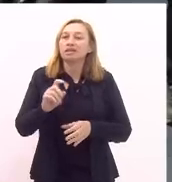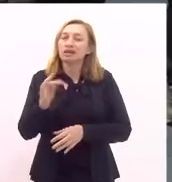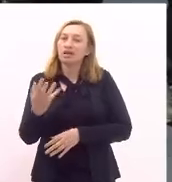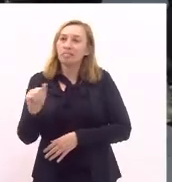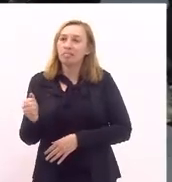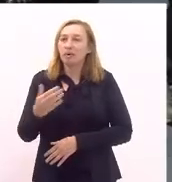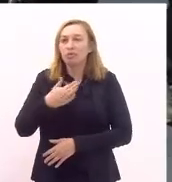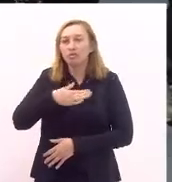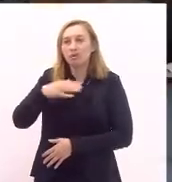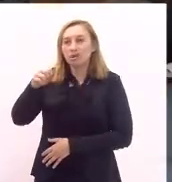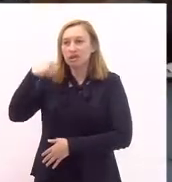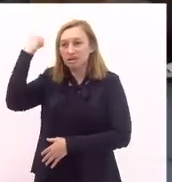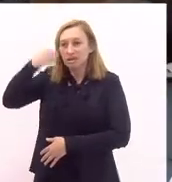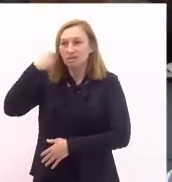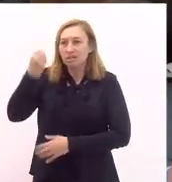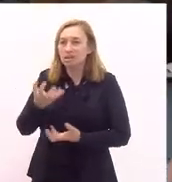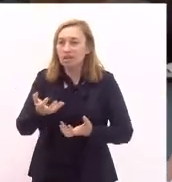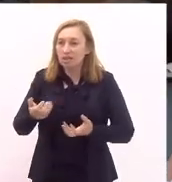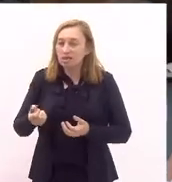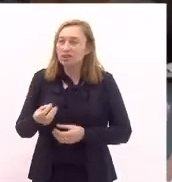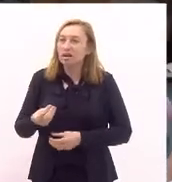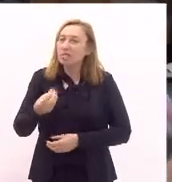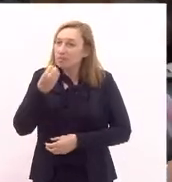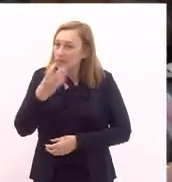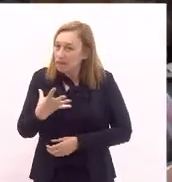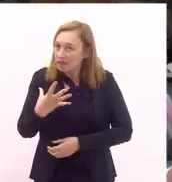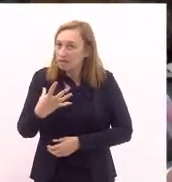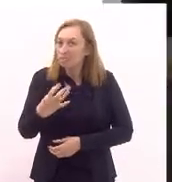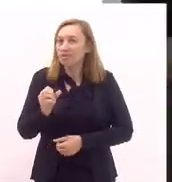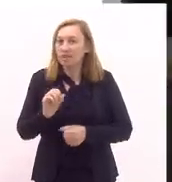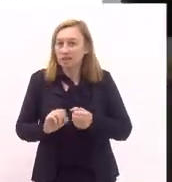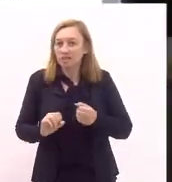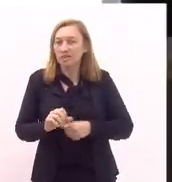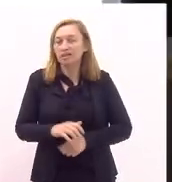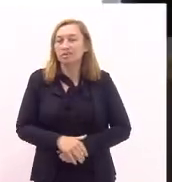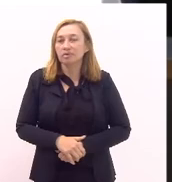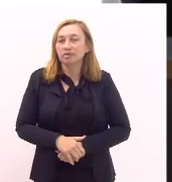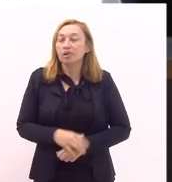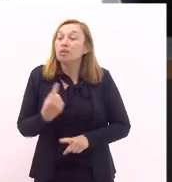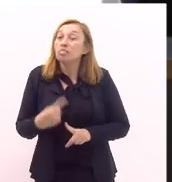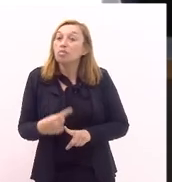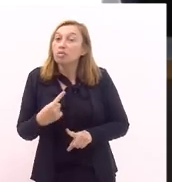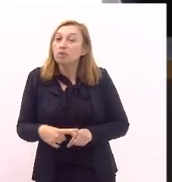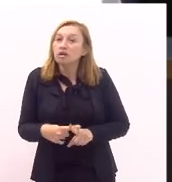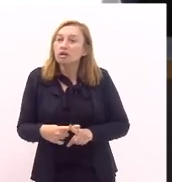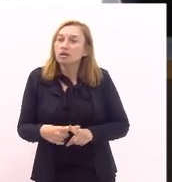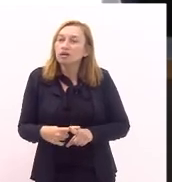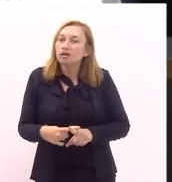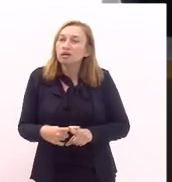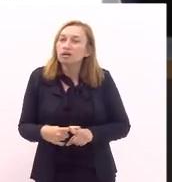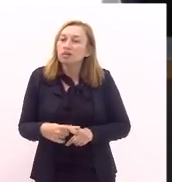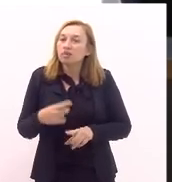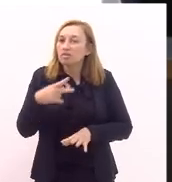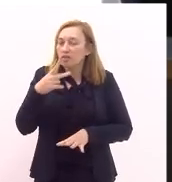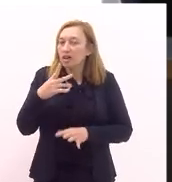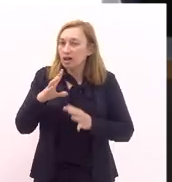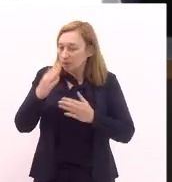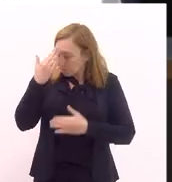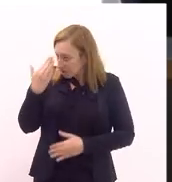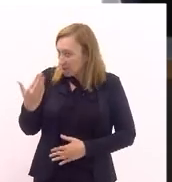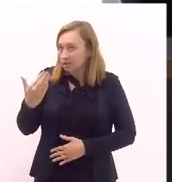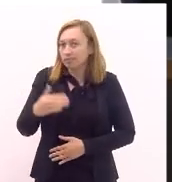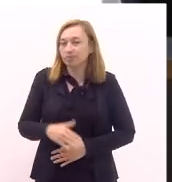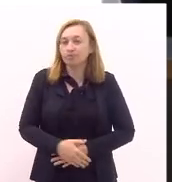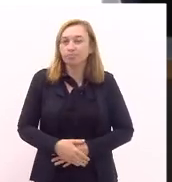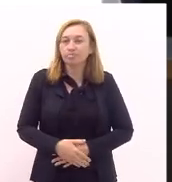e quero sabem para tá fazendo isso é porque é uma forma de dizer obrigado